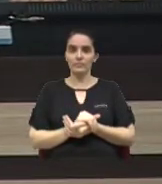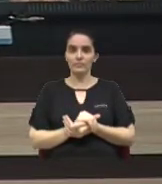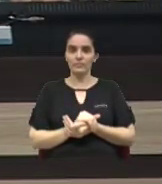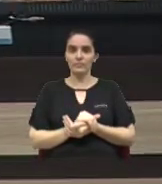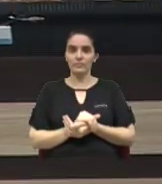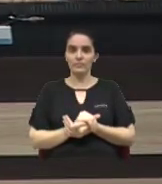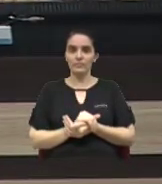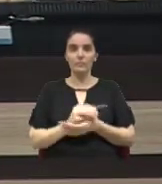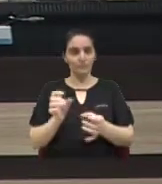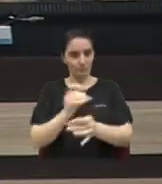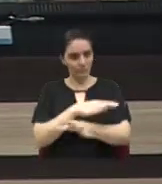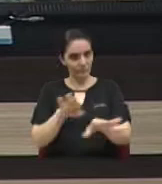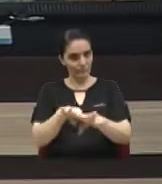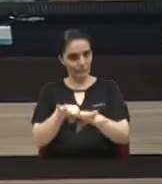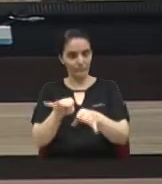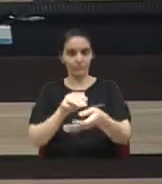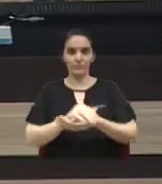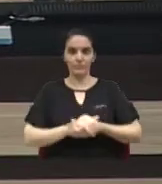suspenso.